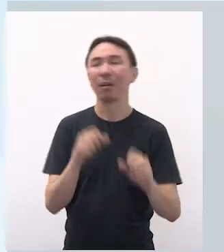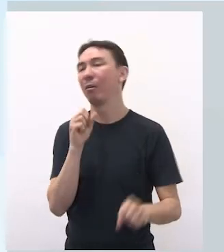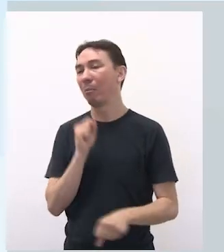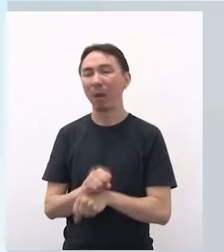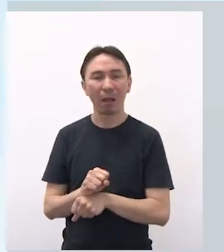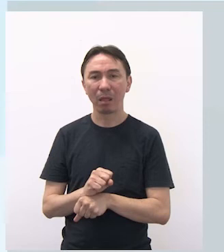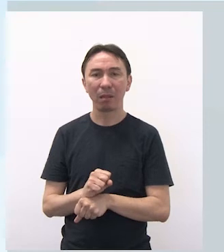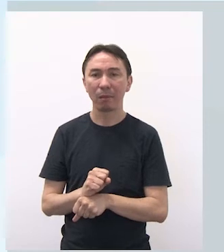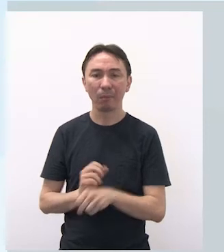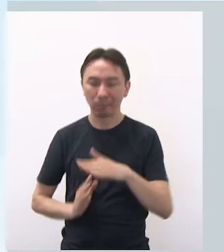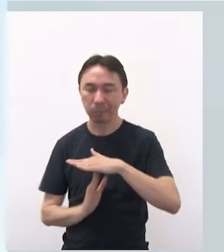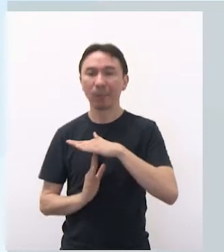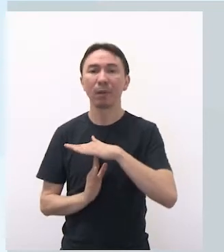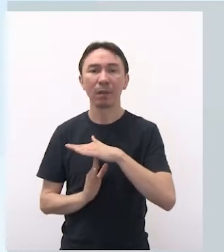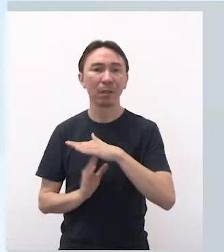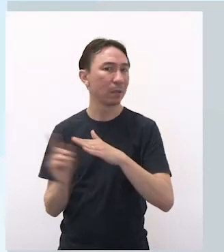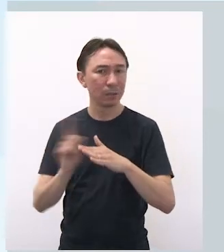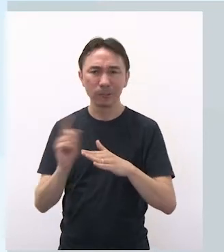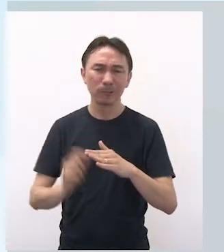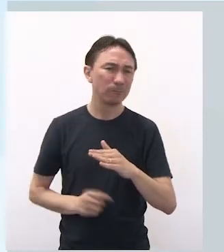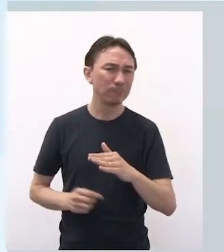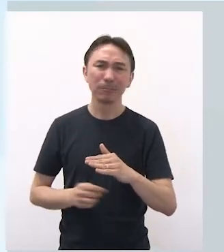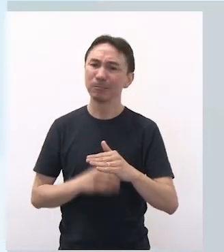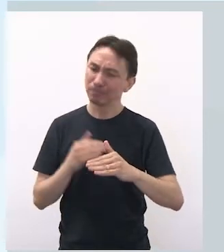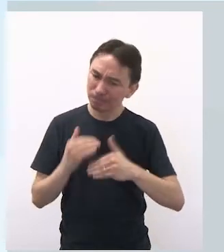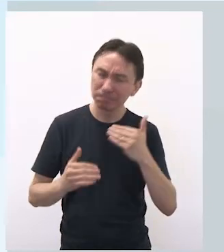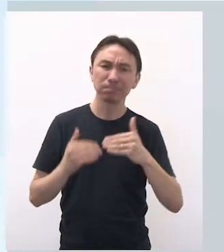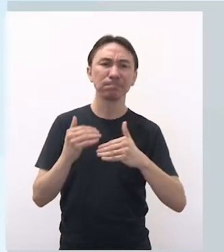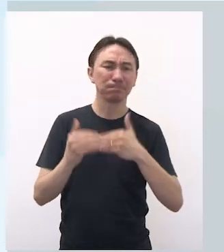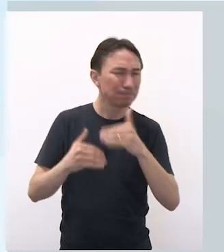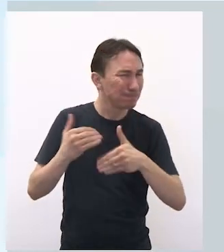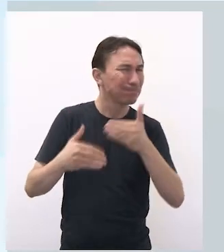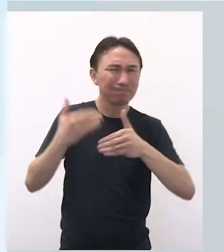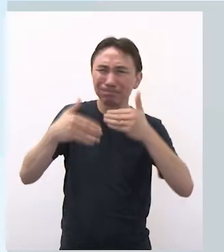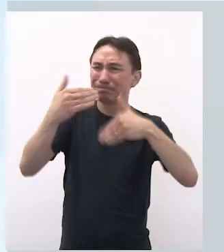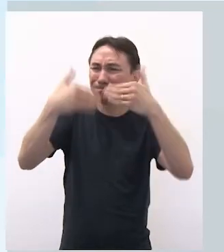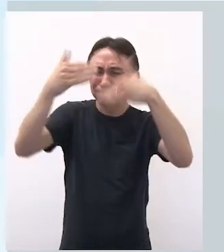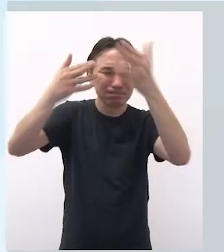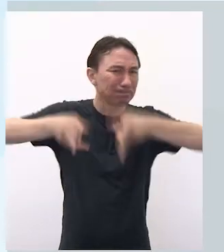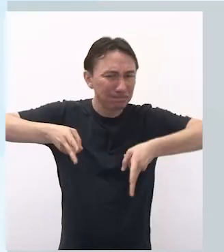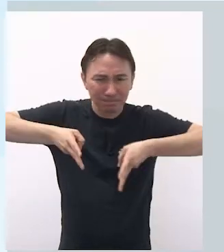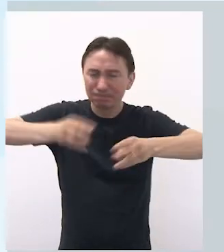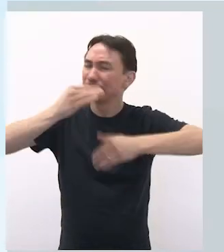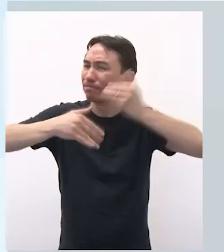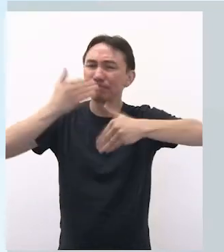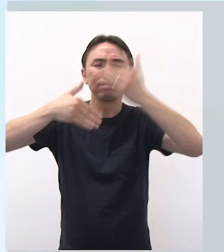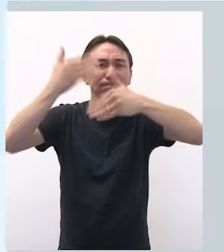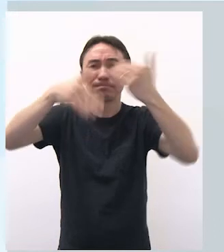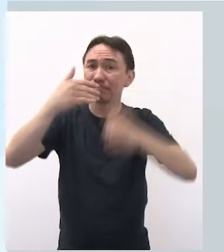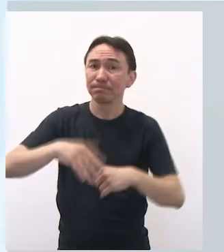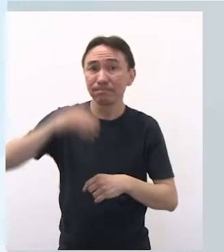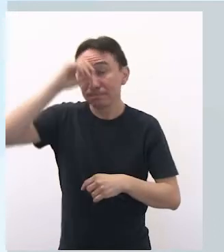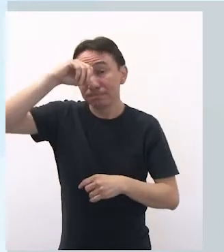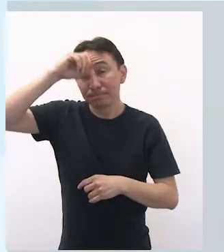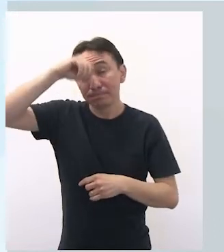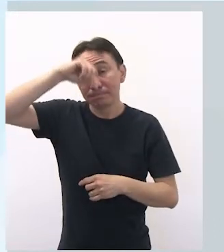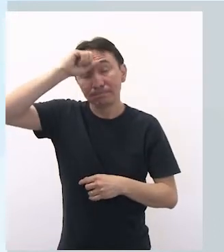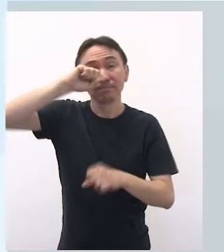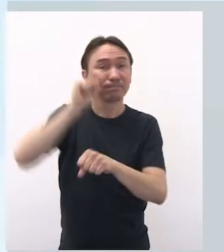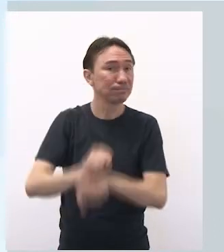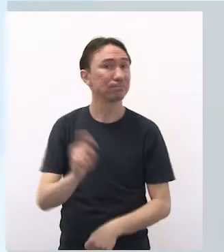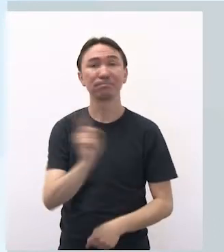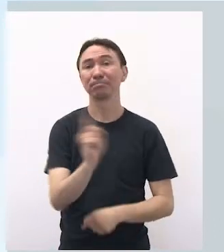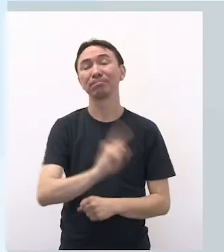esse aluno não desmotive da aprendizagem, que esse aluno aprenda cada vez mais. Então, é muito importante lançar mão,